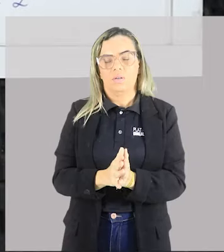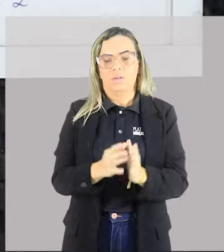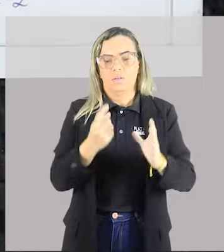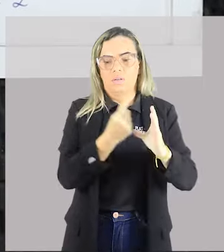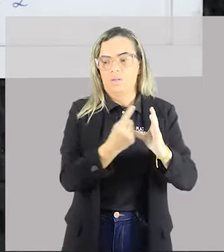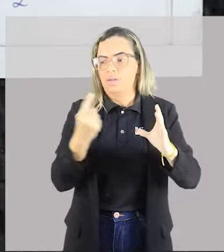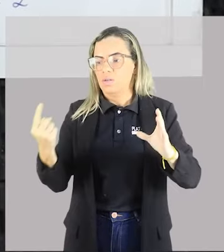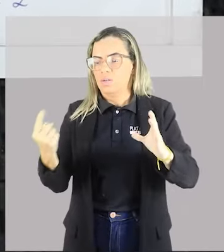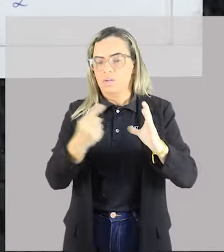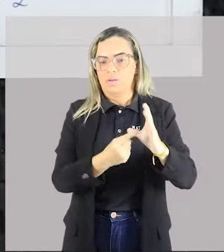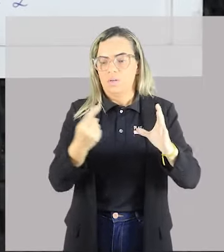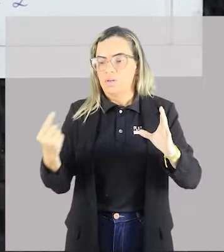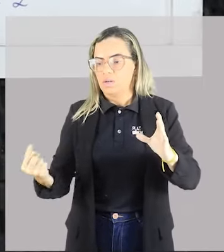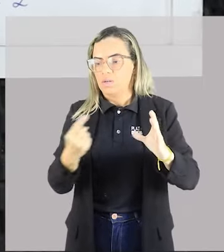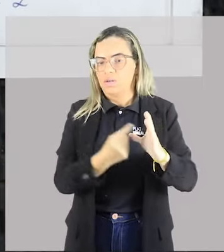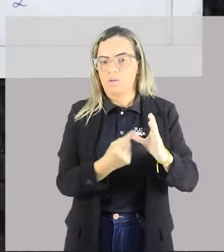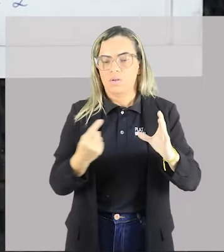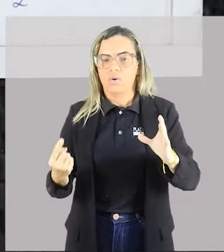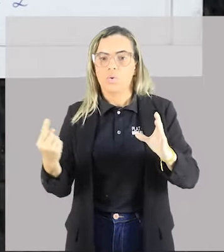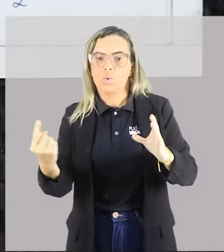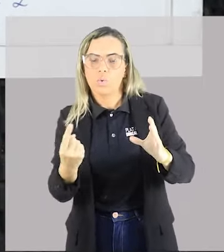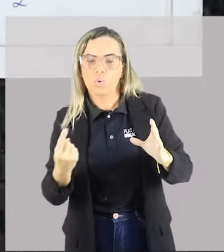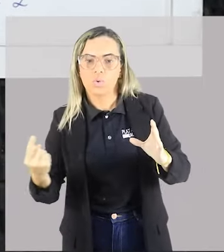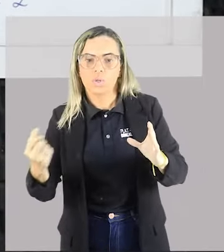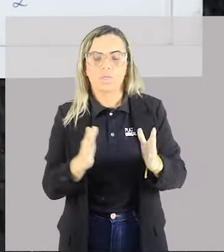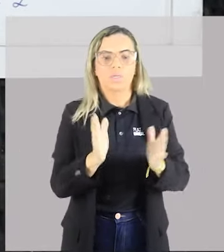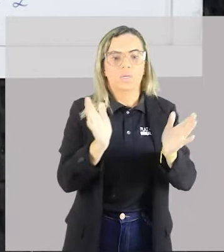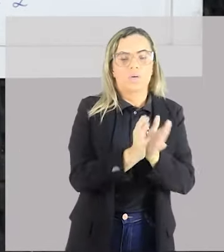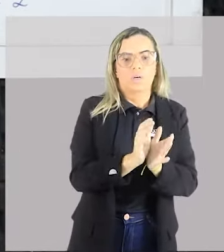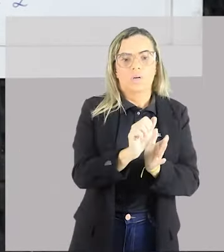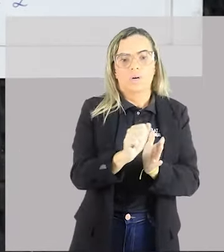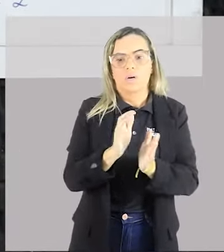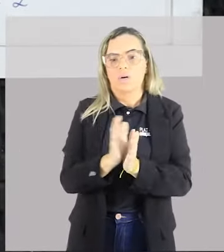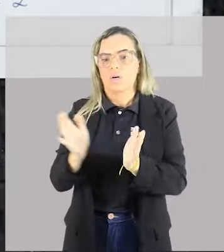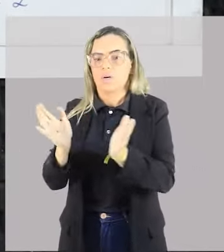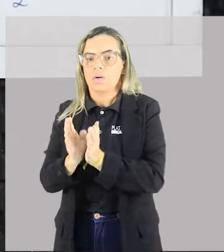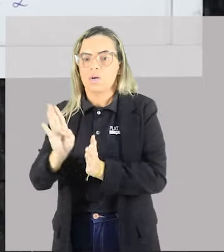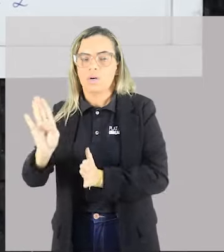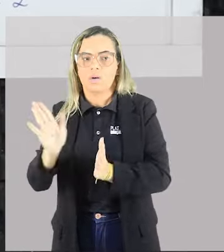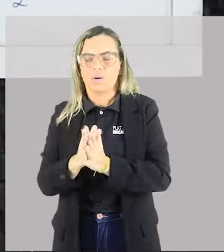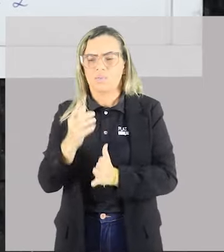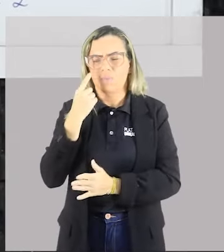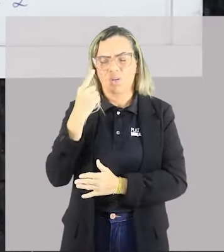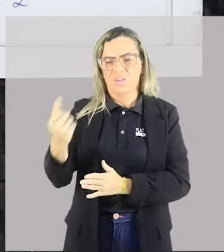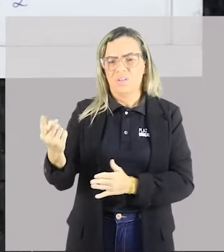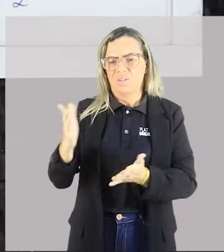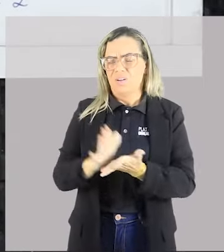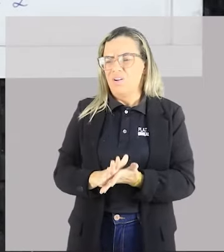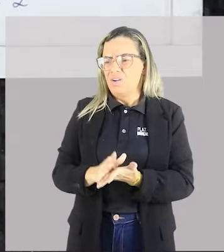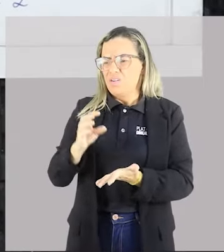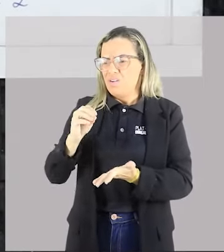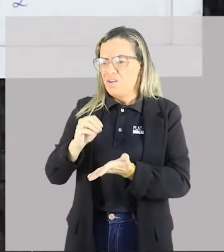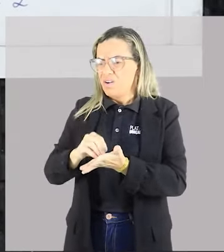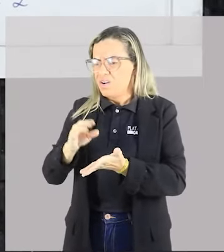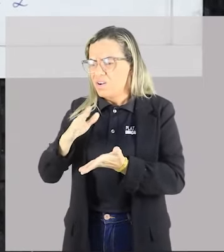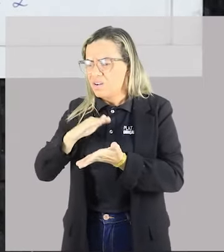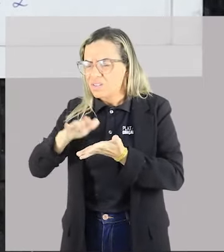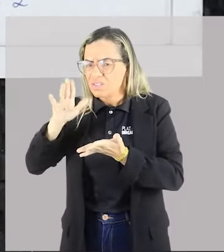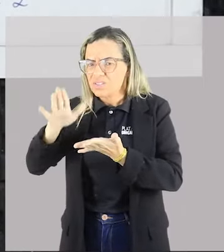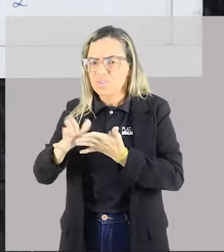de a está associado a um único elemento de b Professor mas eu notei que sobrou um monte de elemento no conjunto